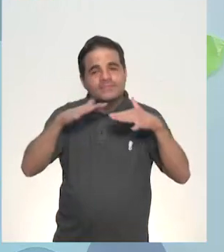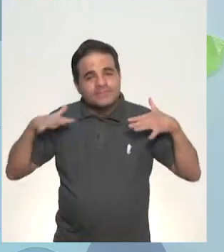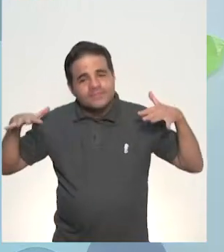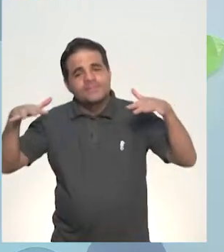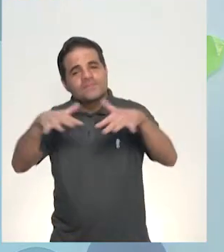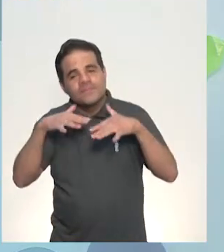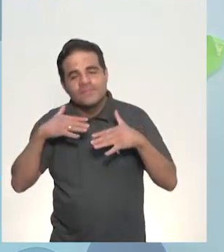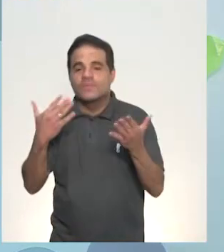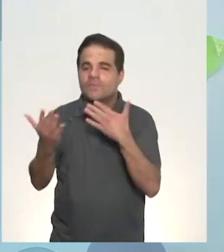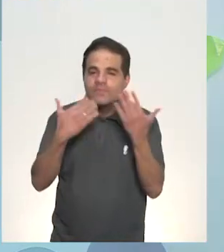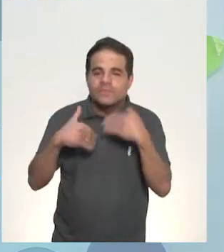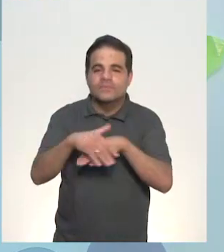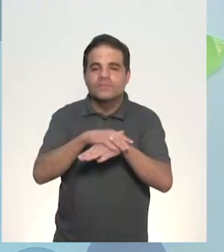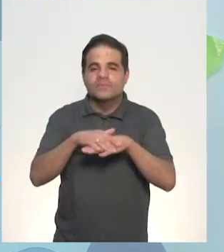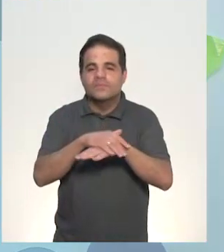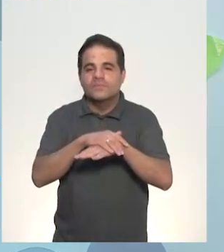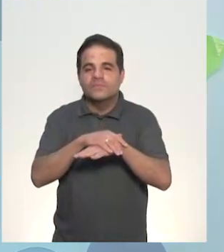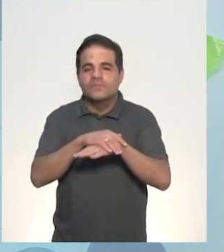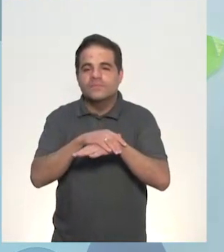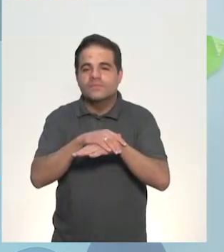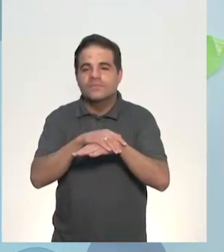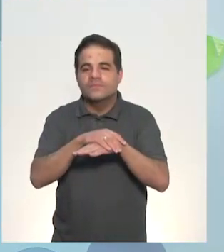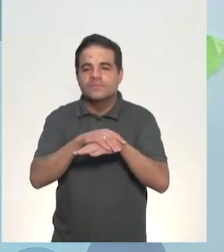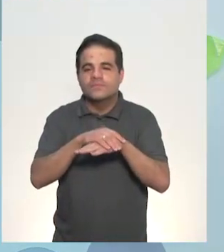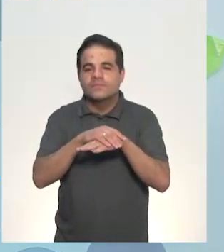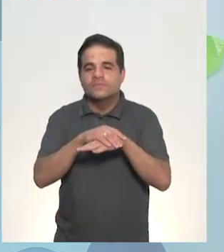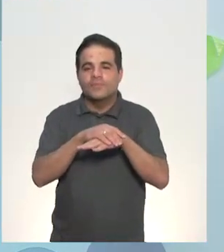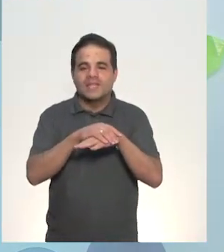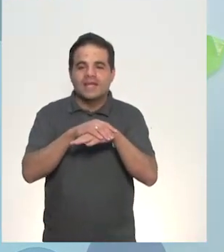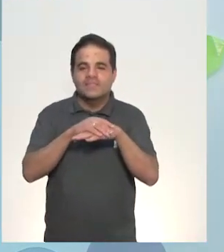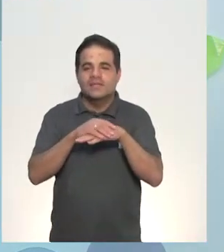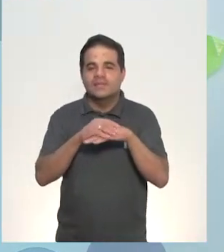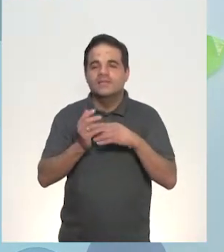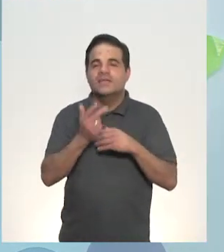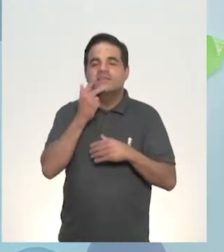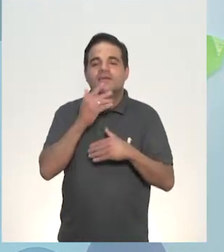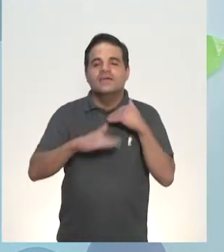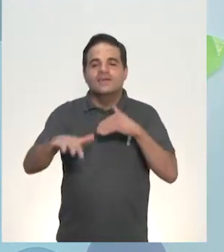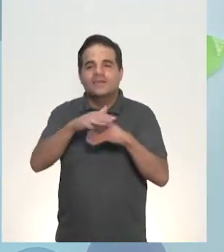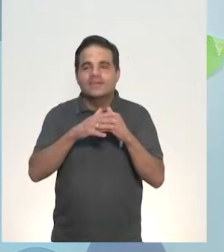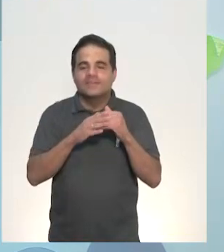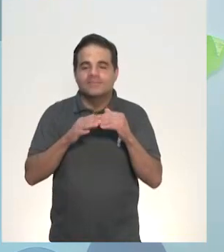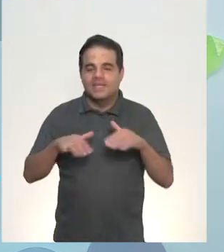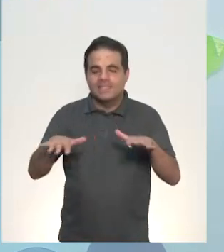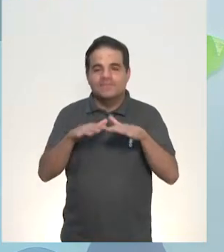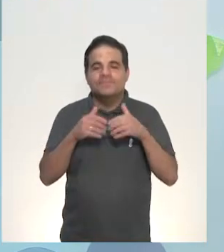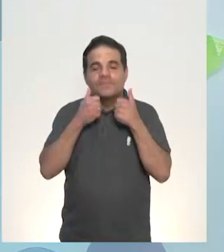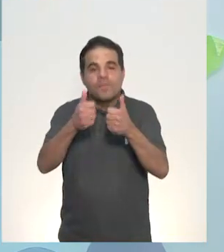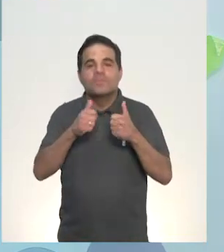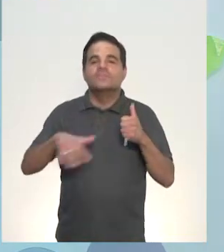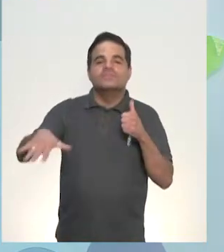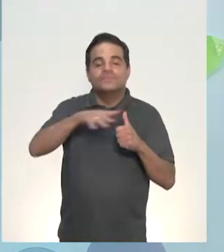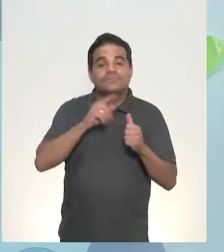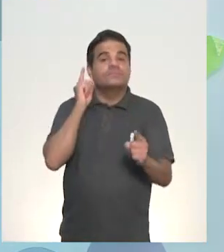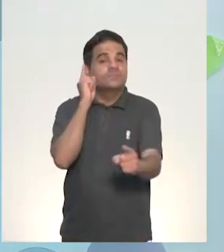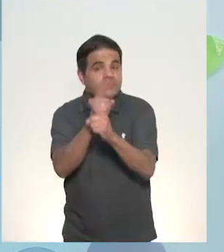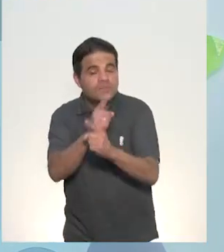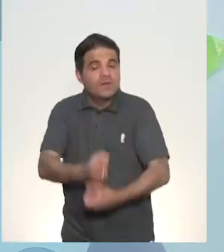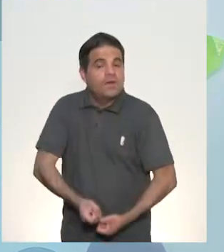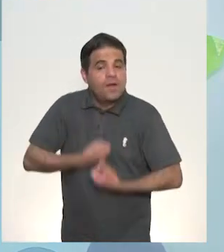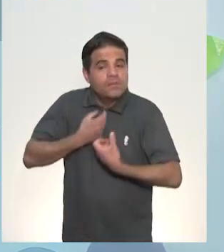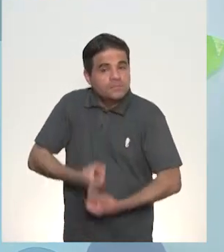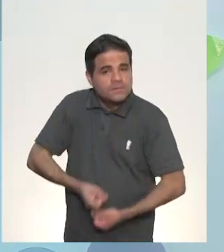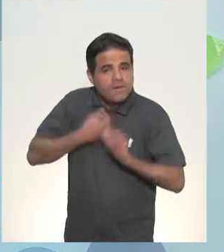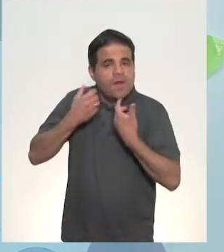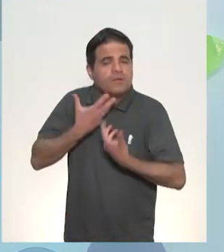está conversando aleatoriamente. Então a gente pode falar que existe, olha, poesia é encontrar alegria